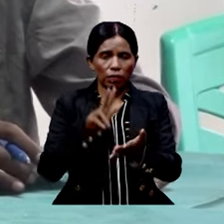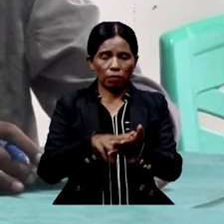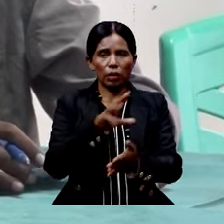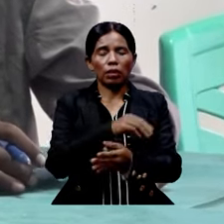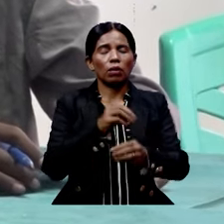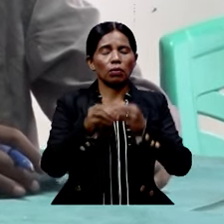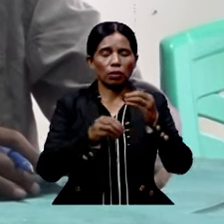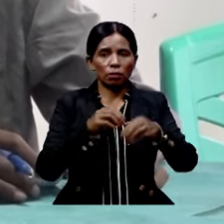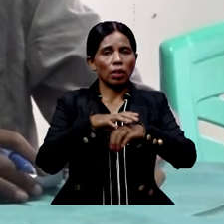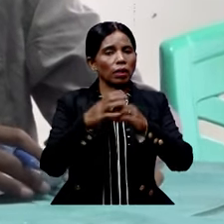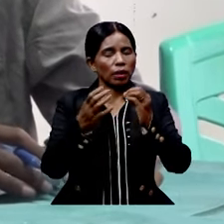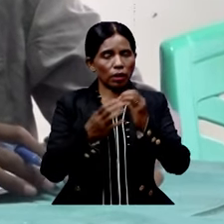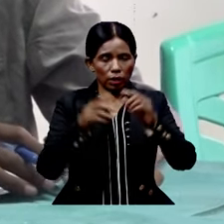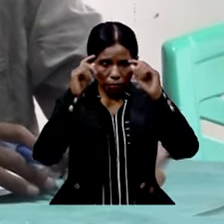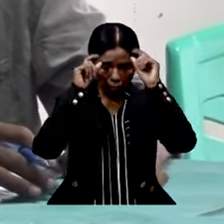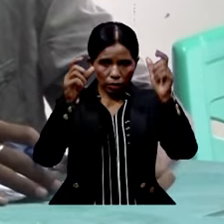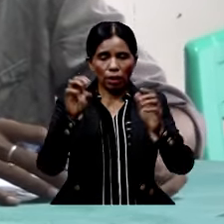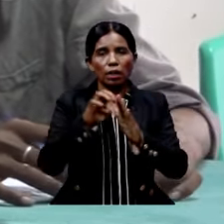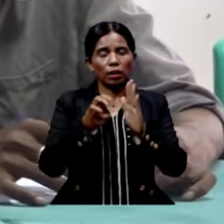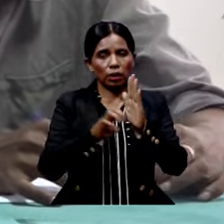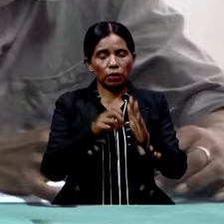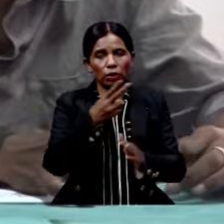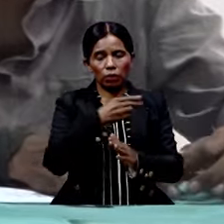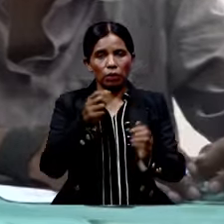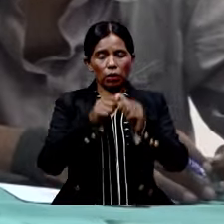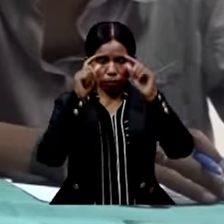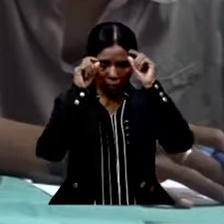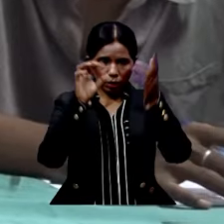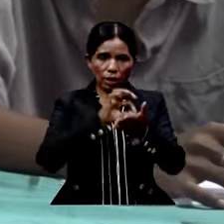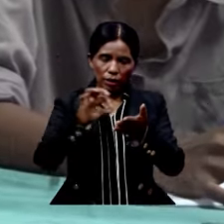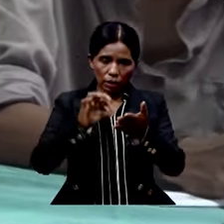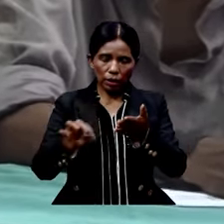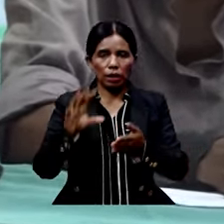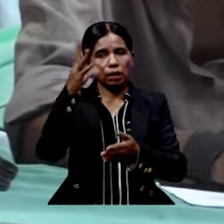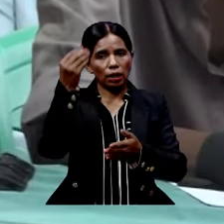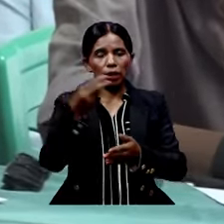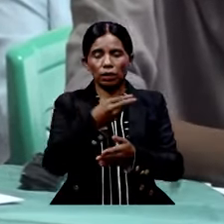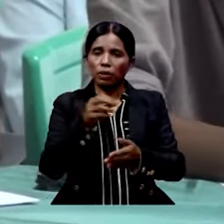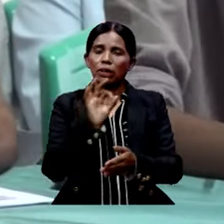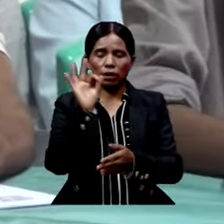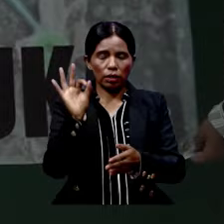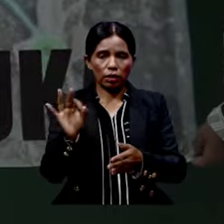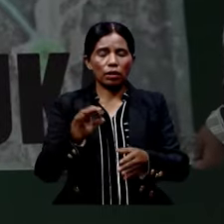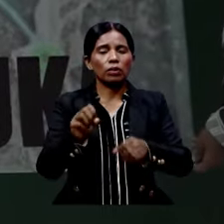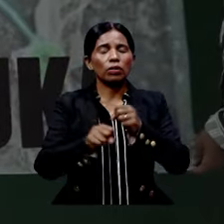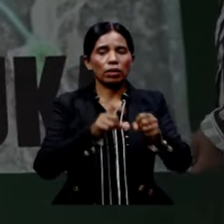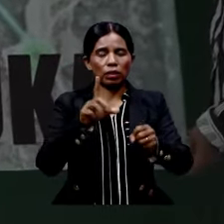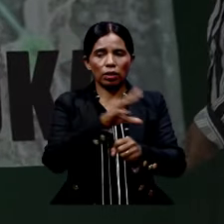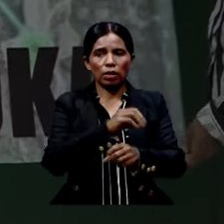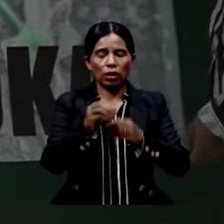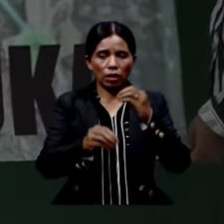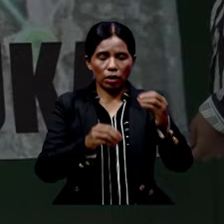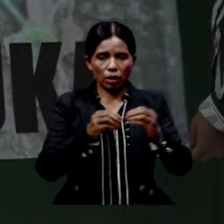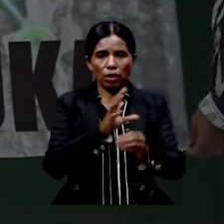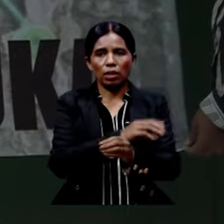nebe Estado Timor-Leste no Republika Indonesia se assina iha Jakarta, Indonesia sextane. Sociedade Civil considera acordo Tratado Fronteira Terrestre